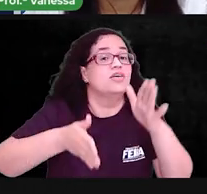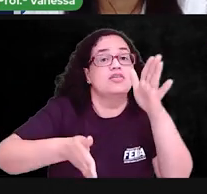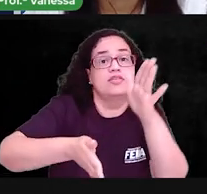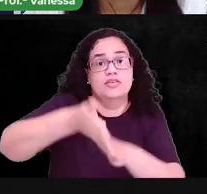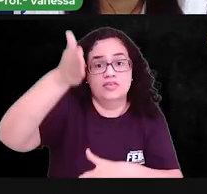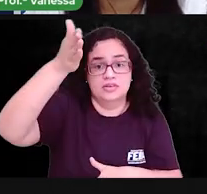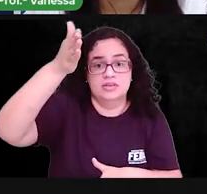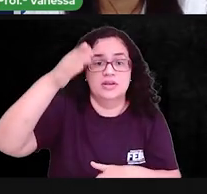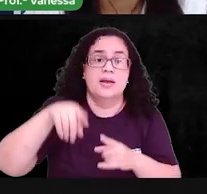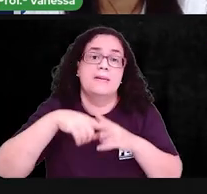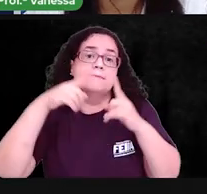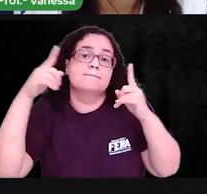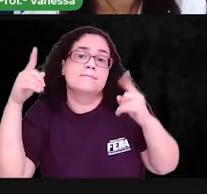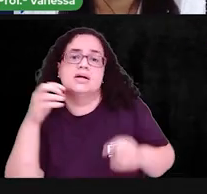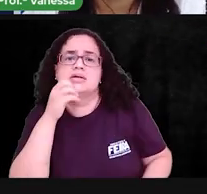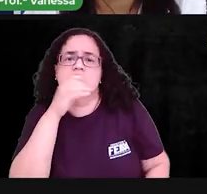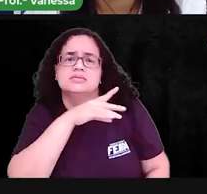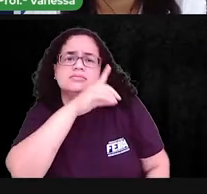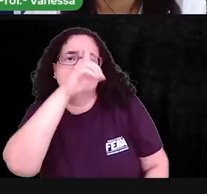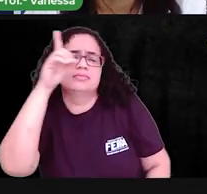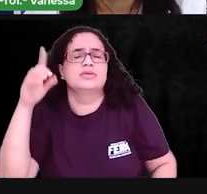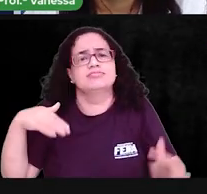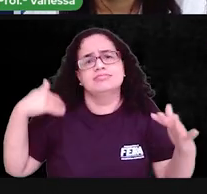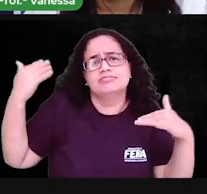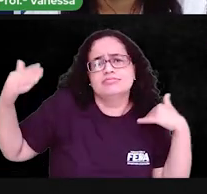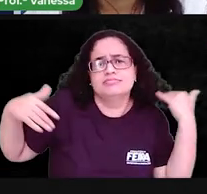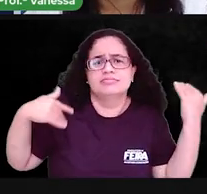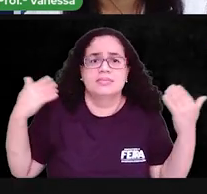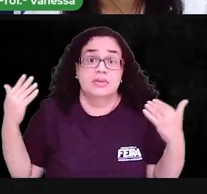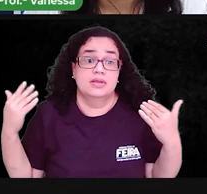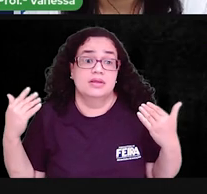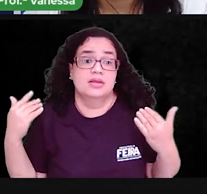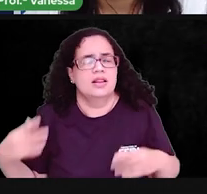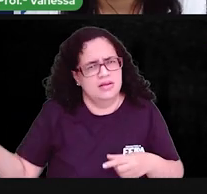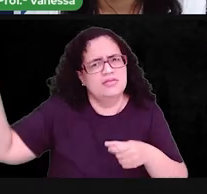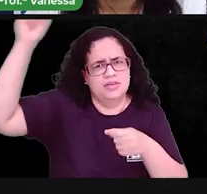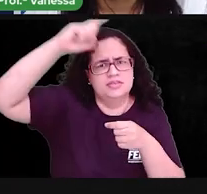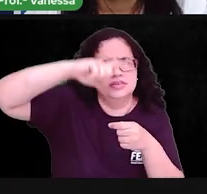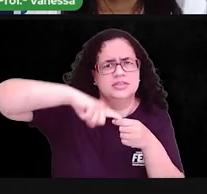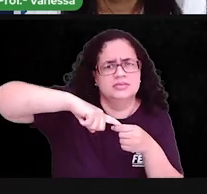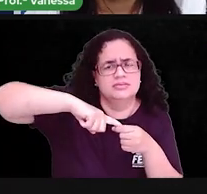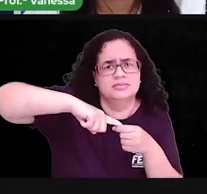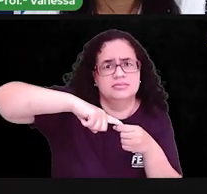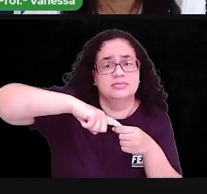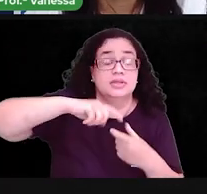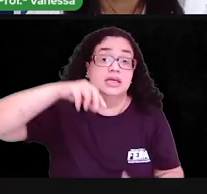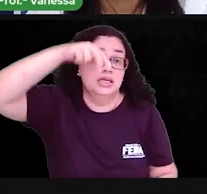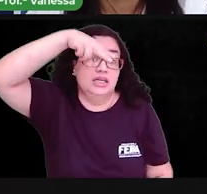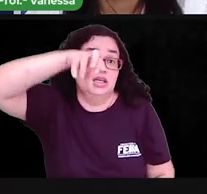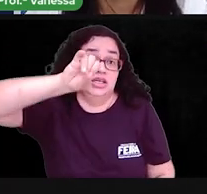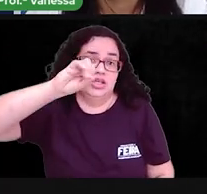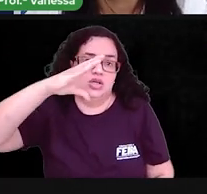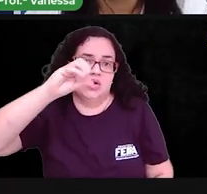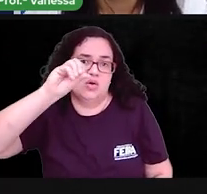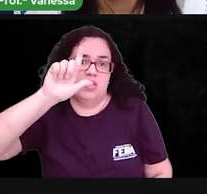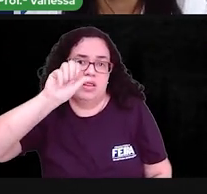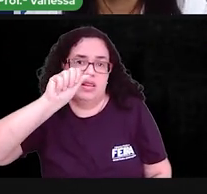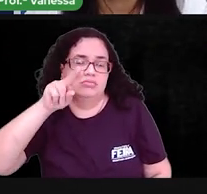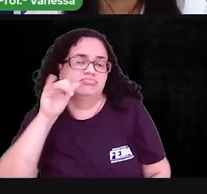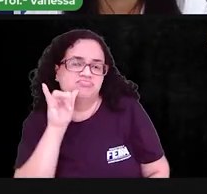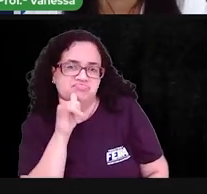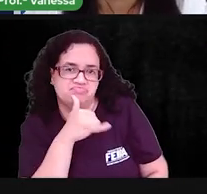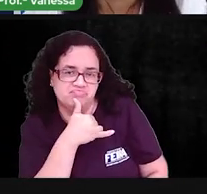viajar à Solta algum dia para a gente fazer ar ela vai voltar o colar os ficou um pouco triste